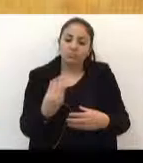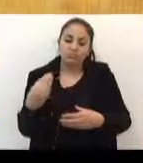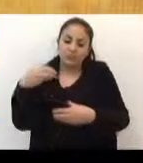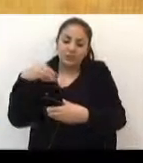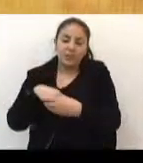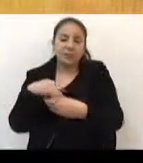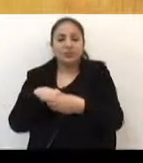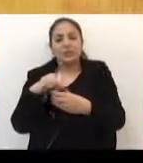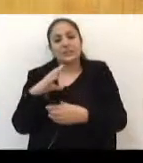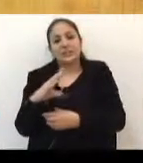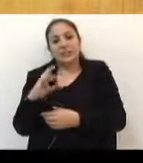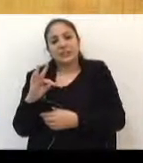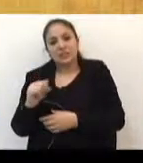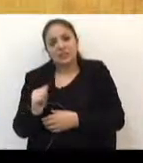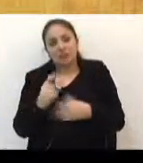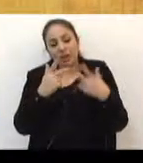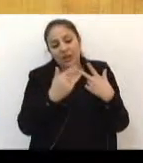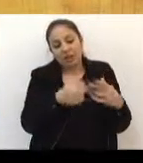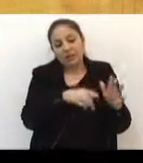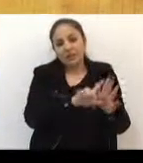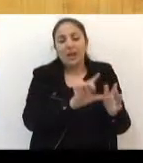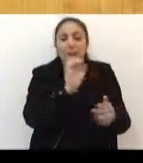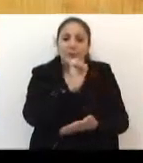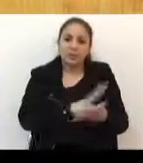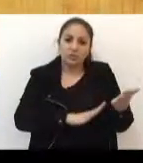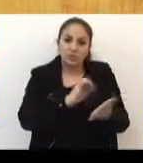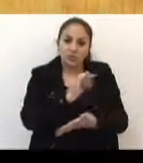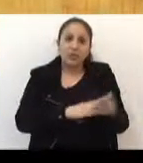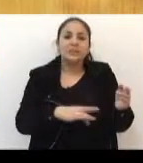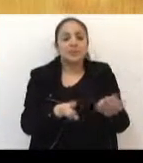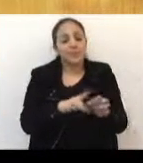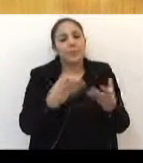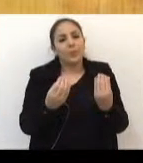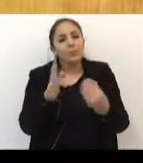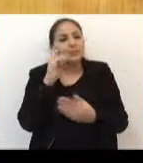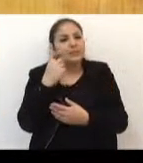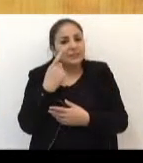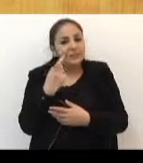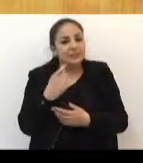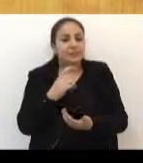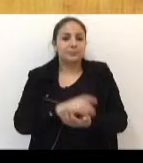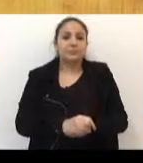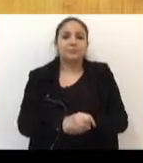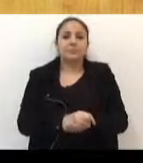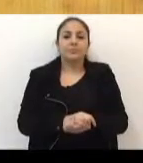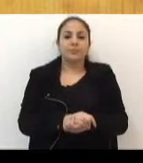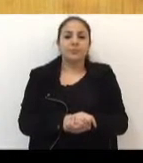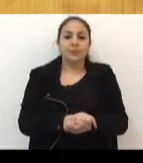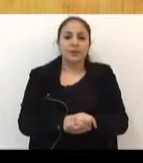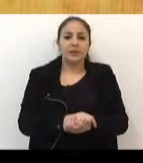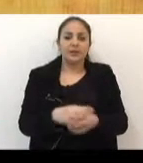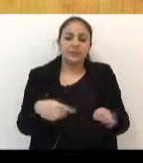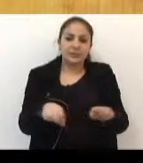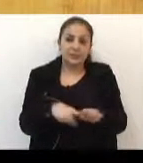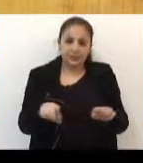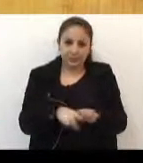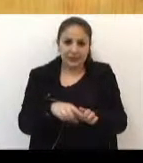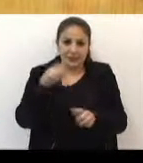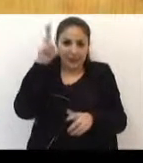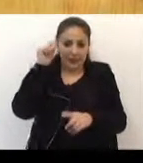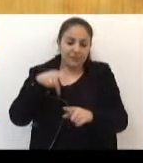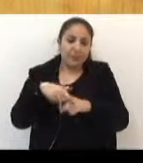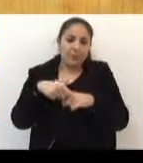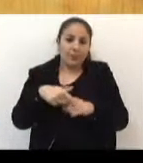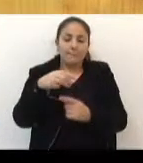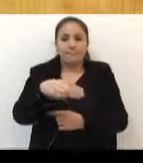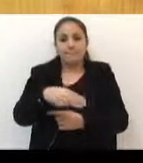nossos CTGs. Então é uma atividade também que vai ficar bastante interessante. Os cavaleiros do Mercosul vão